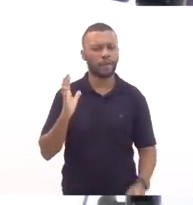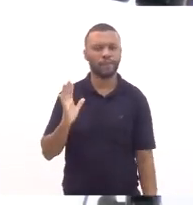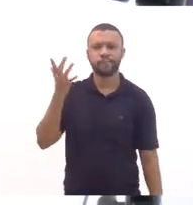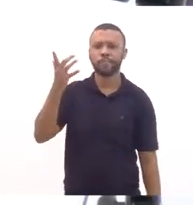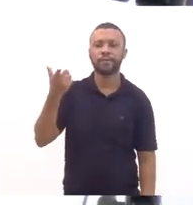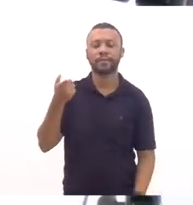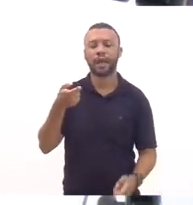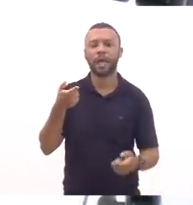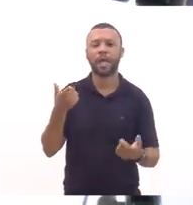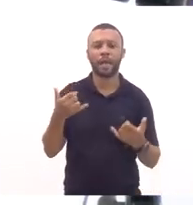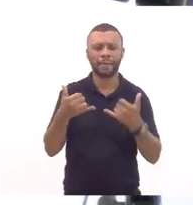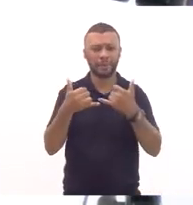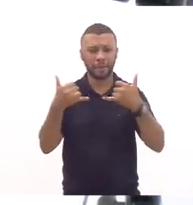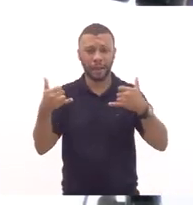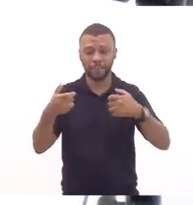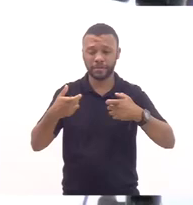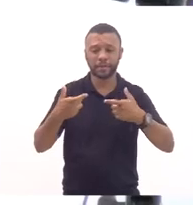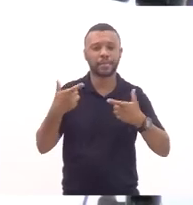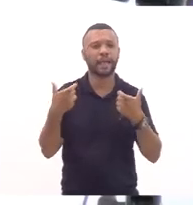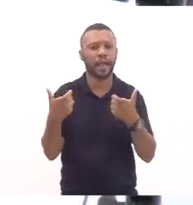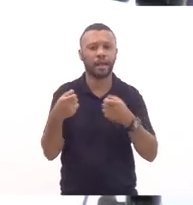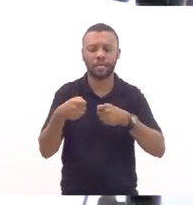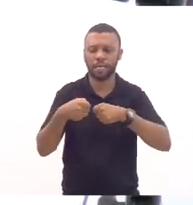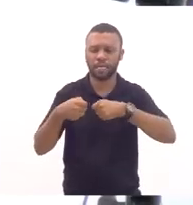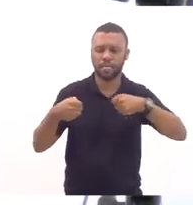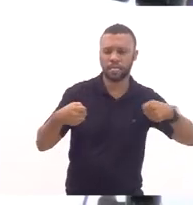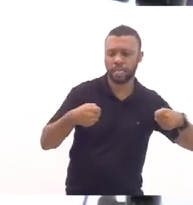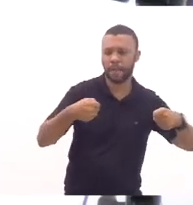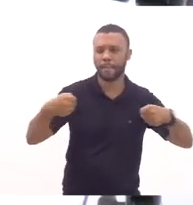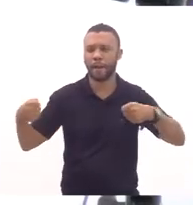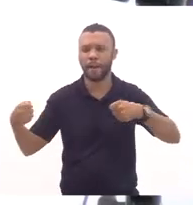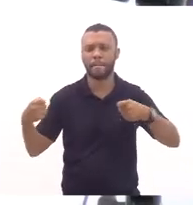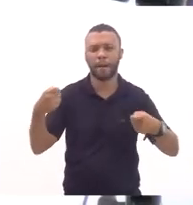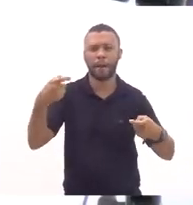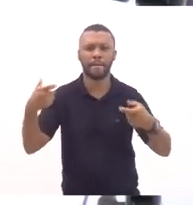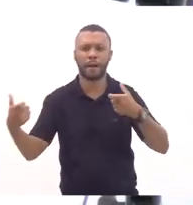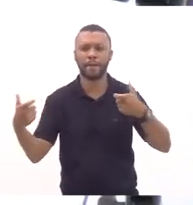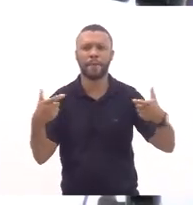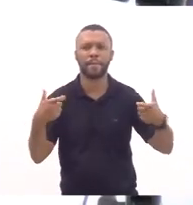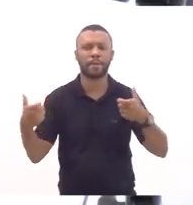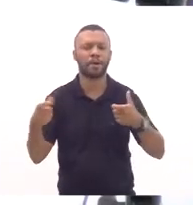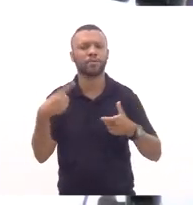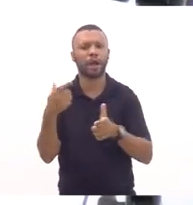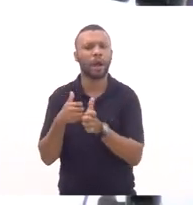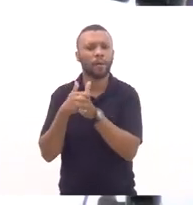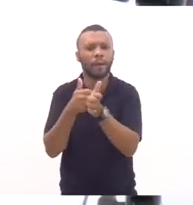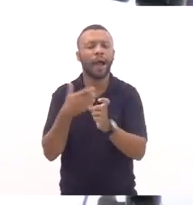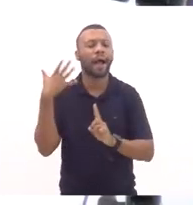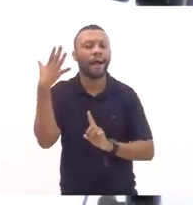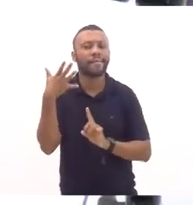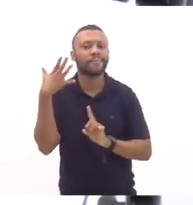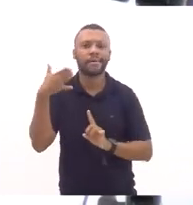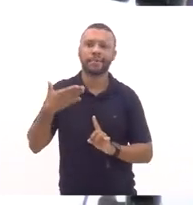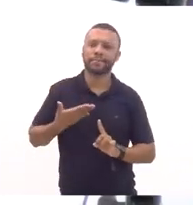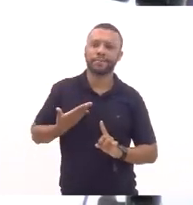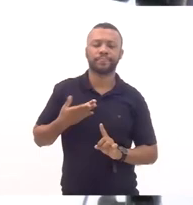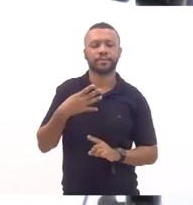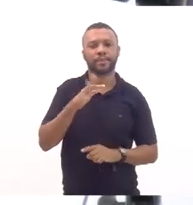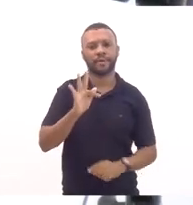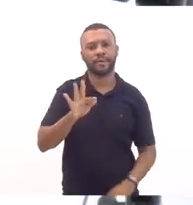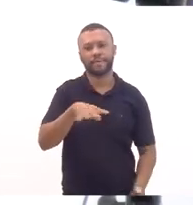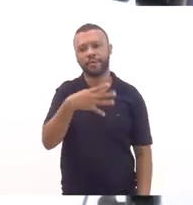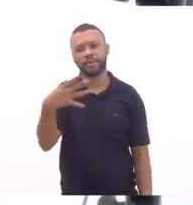guerra vai permanecer, como viu aí, a gente acompanhou a fala da companheira da Firjan, que